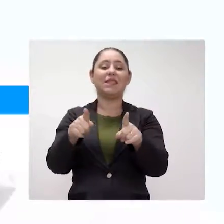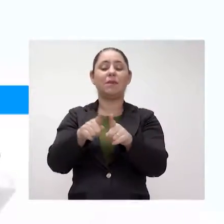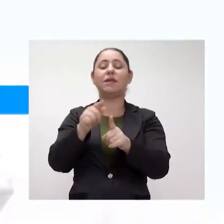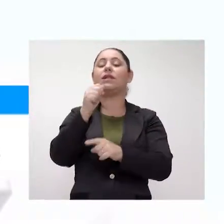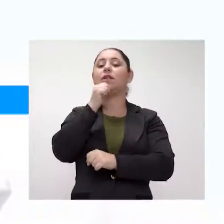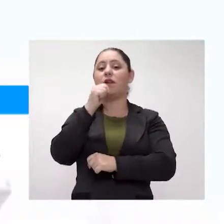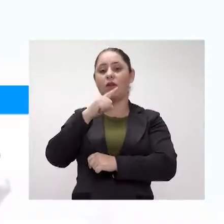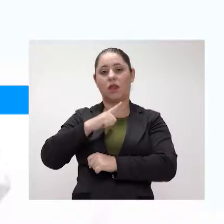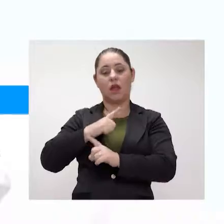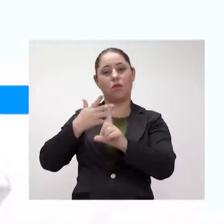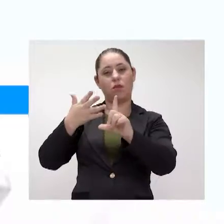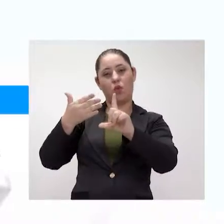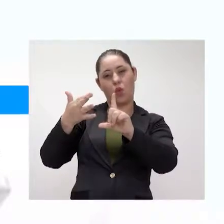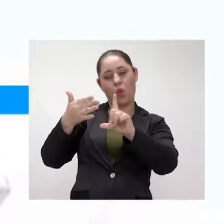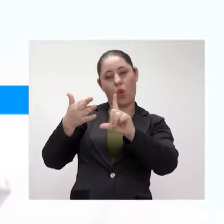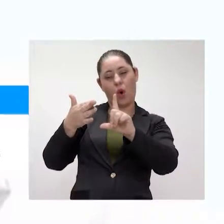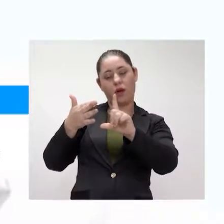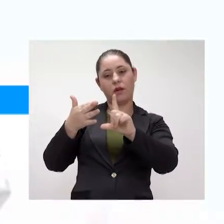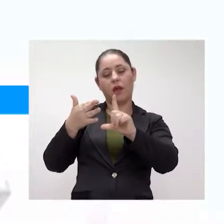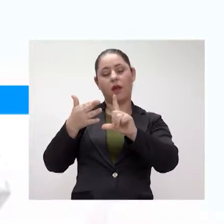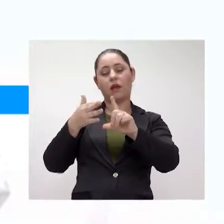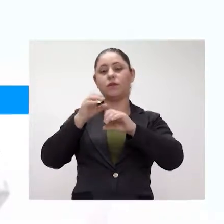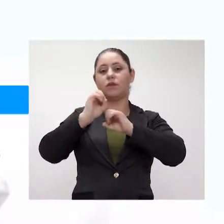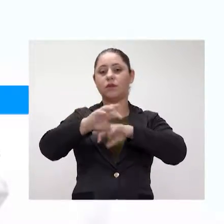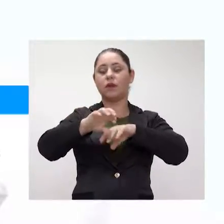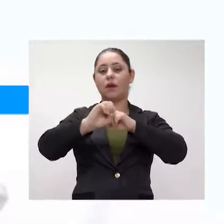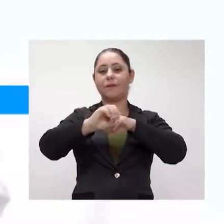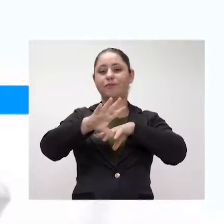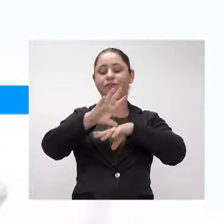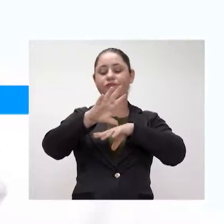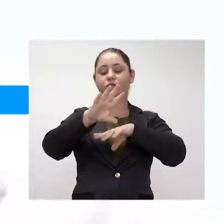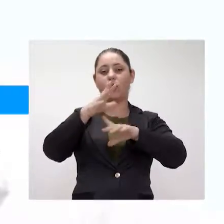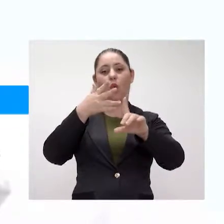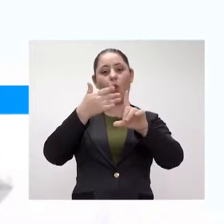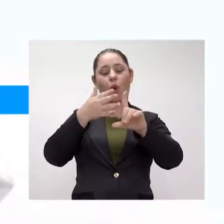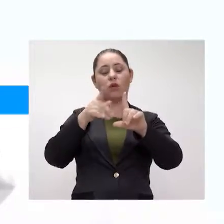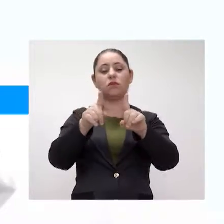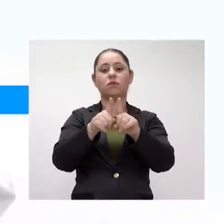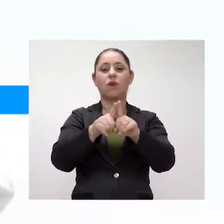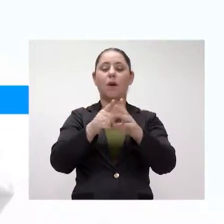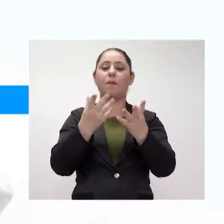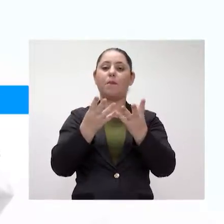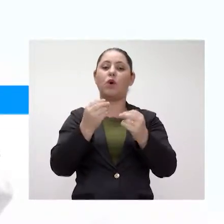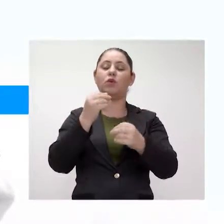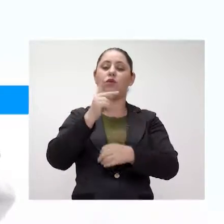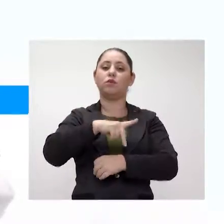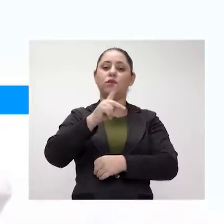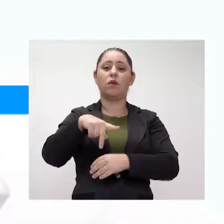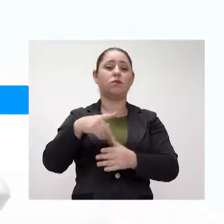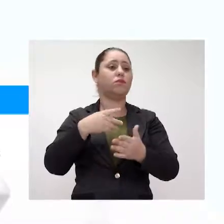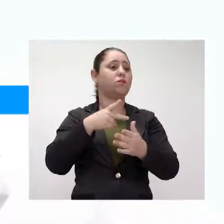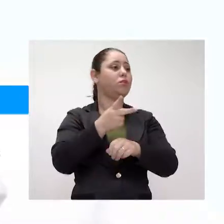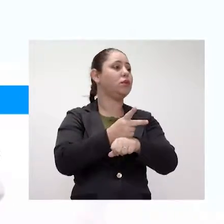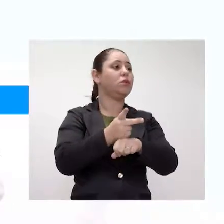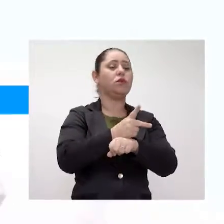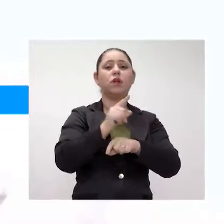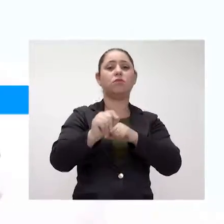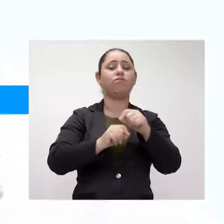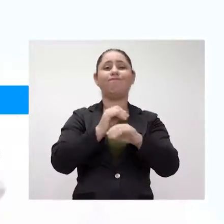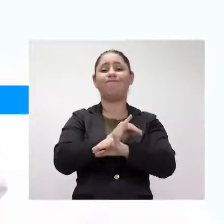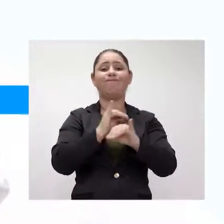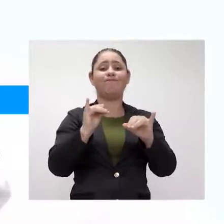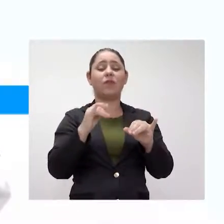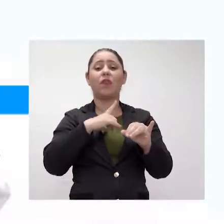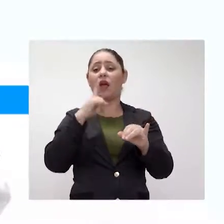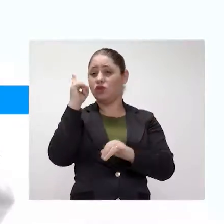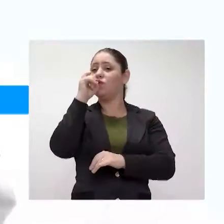também ainda através do chamado ensino remoto, né? Muitos professores nos procuraram